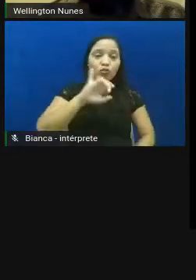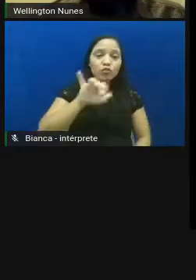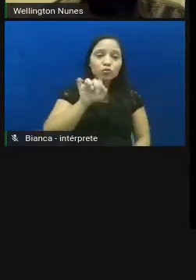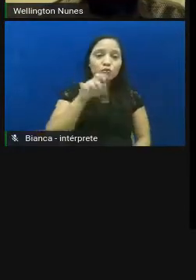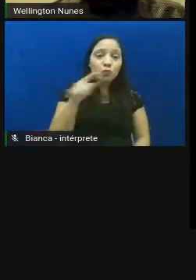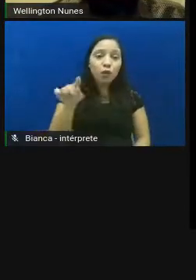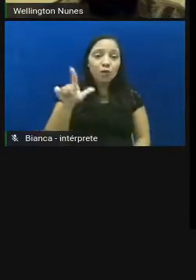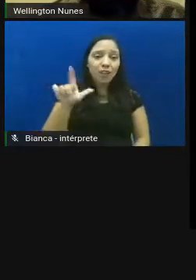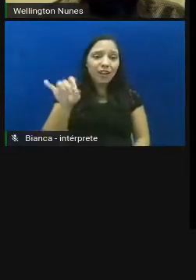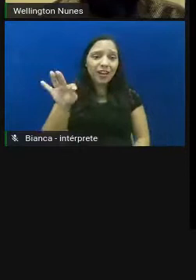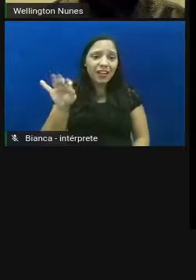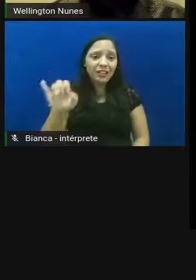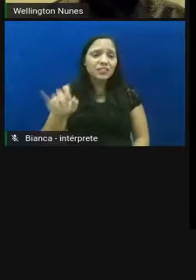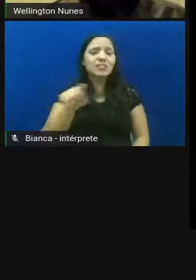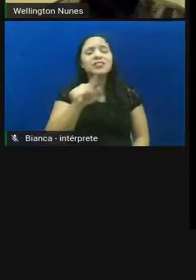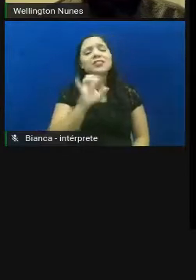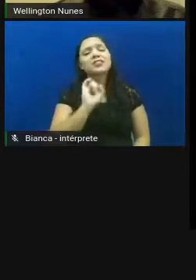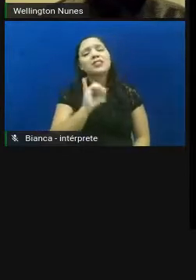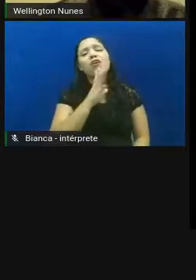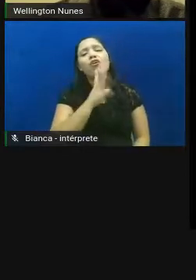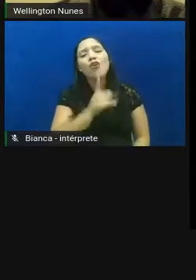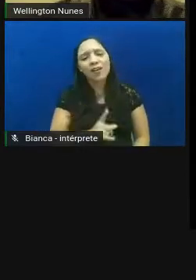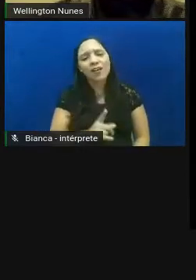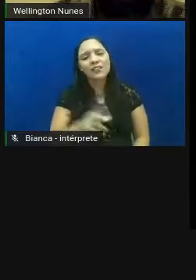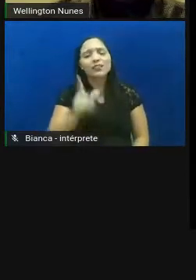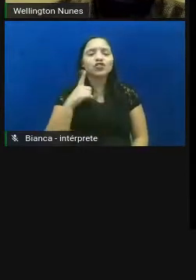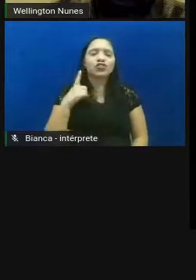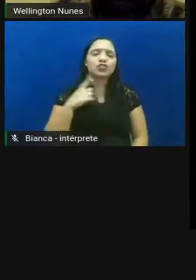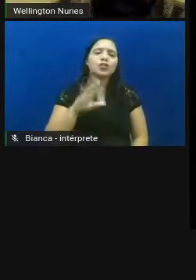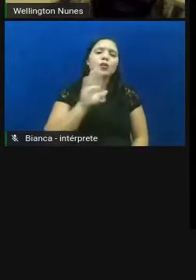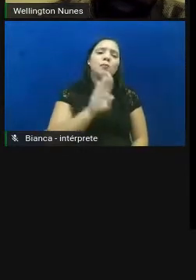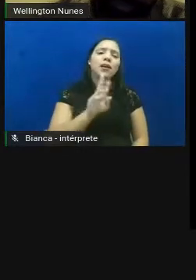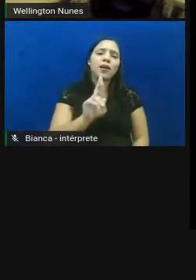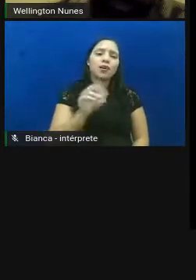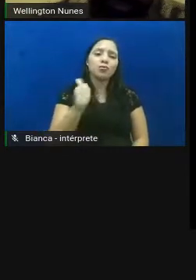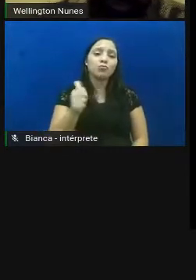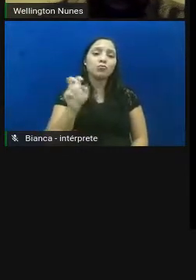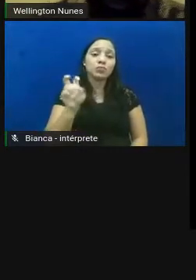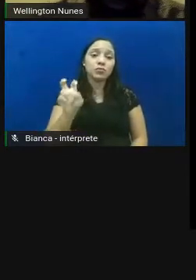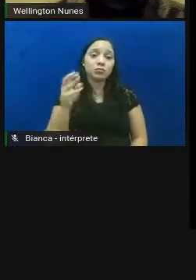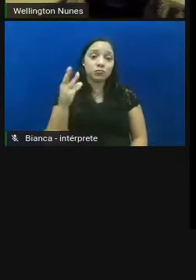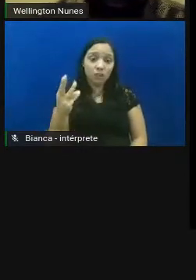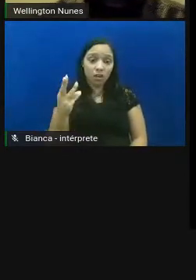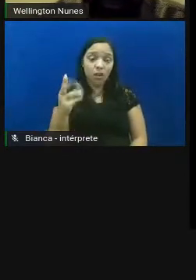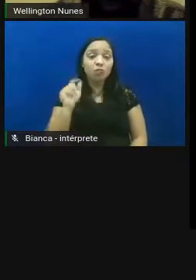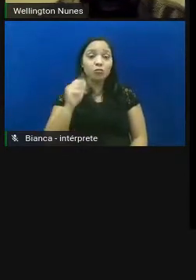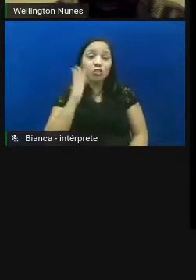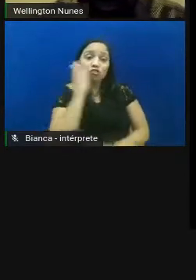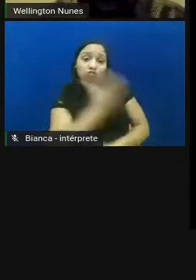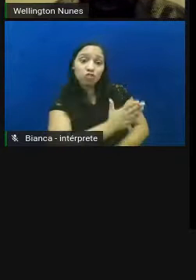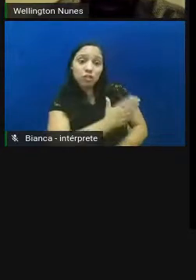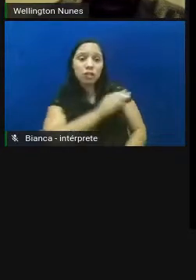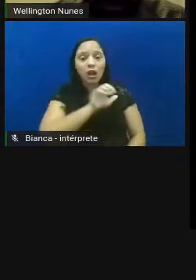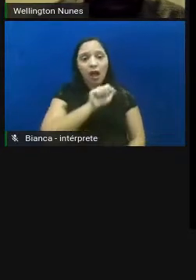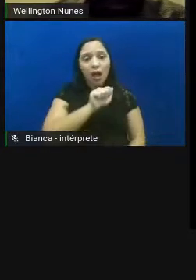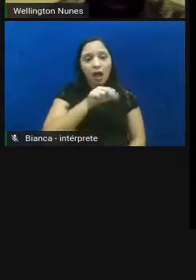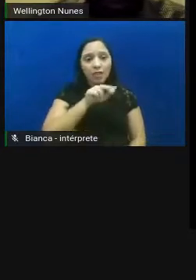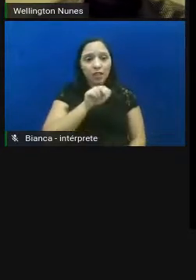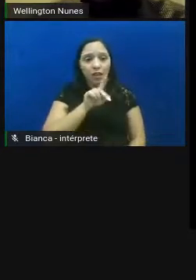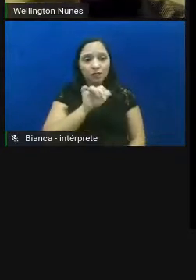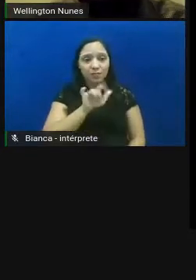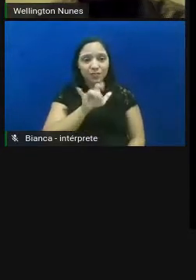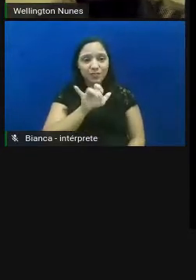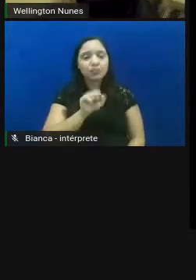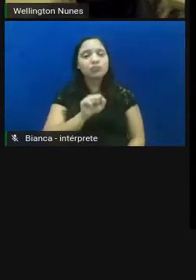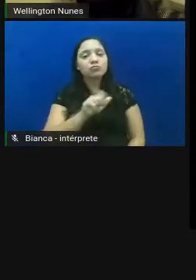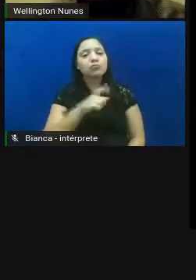fica, a BR-153 passa por ele, sentido Anápolis. Aquela área represada ali da barragem.